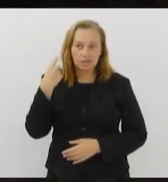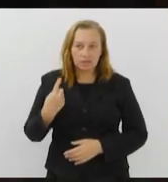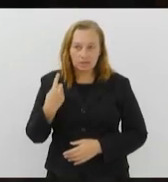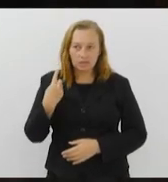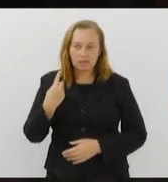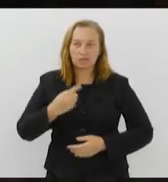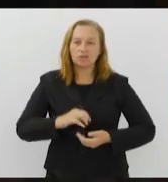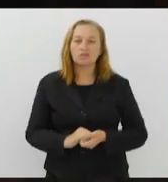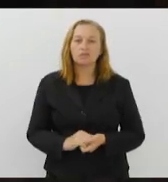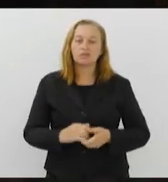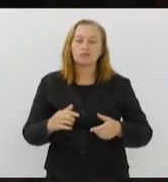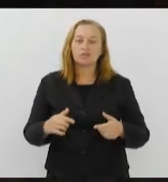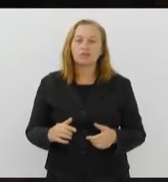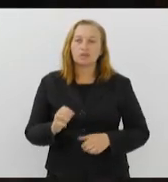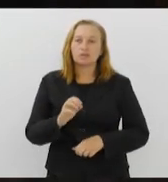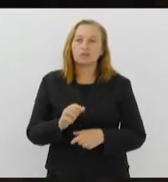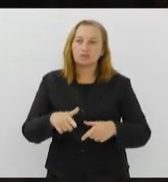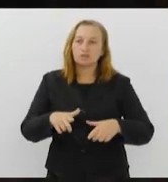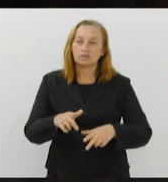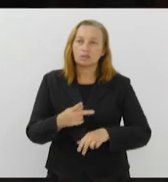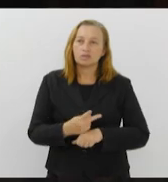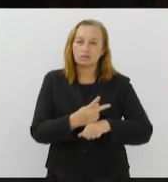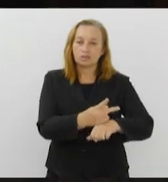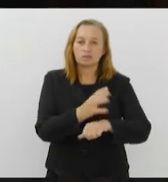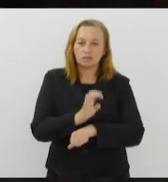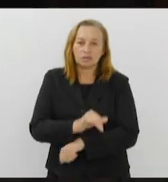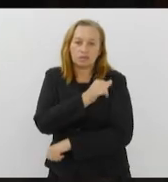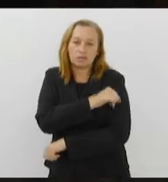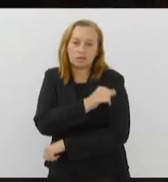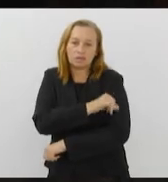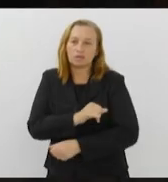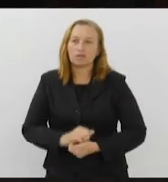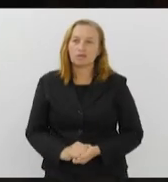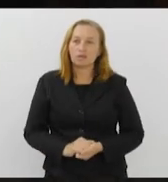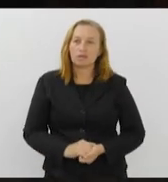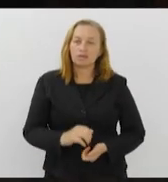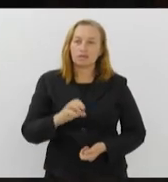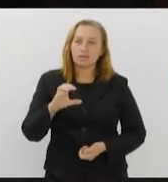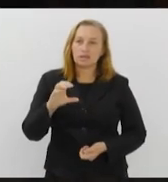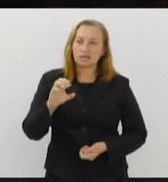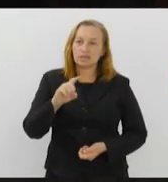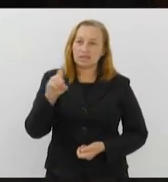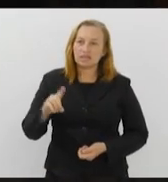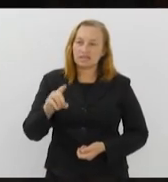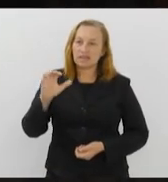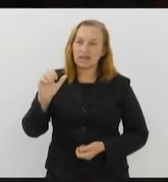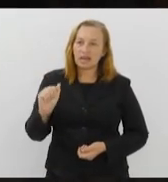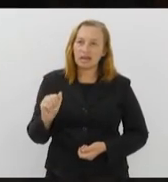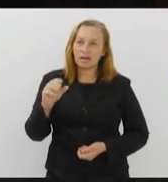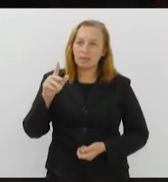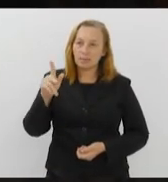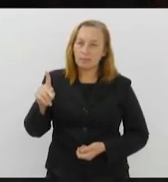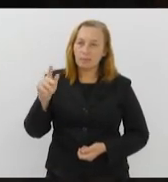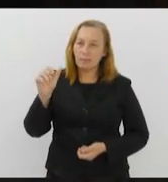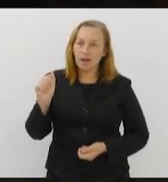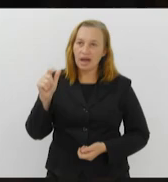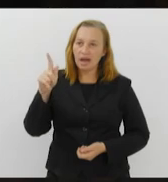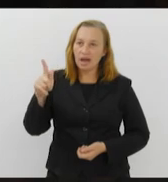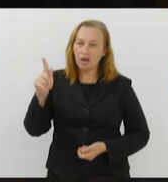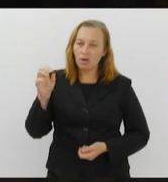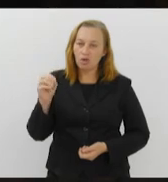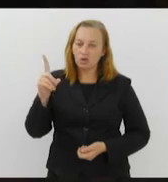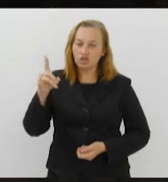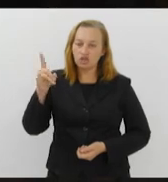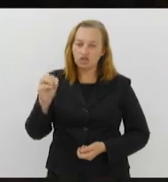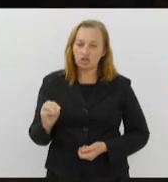concede o título benemérito do Estado do Rio de Janeiro ao cantor e compositor Zeca Pagodinho. Pareceres da Comissão de Normas Internas e